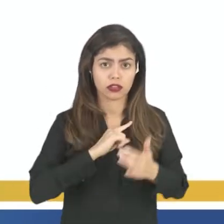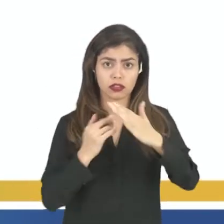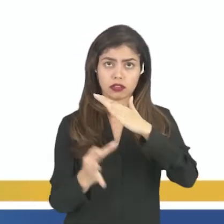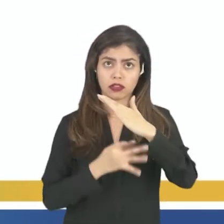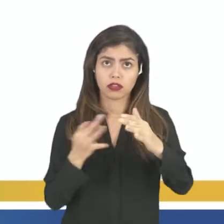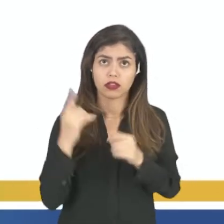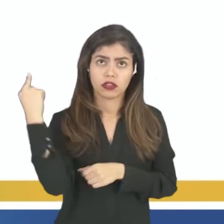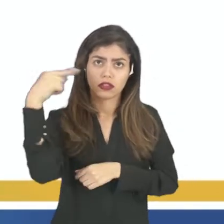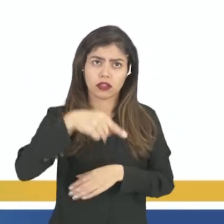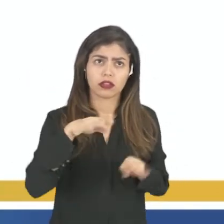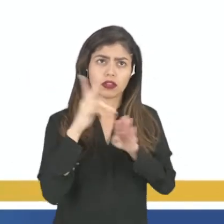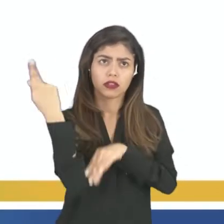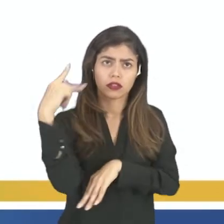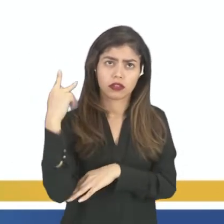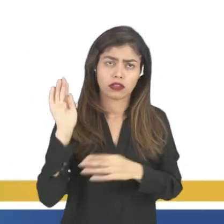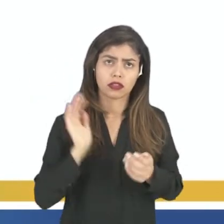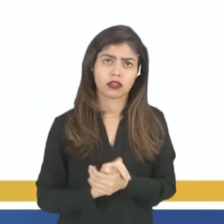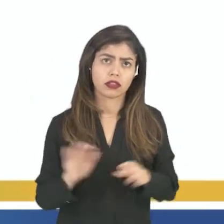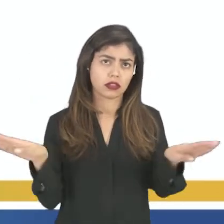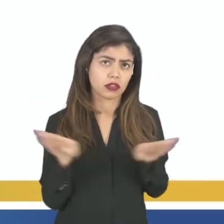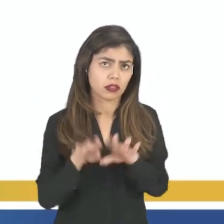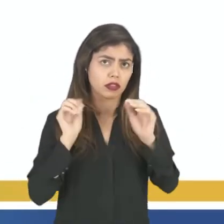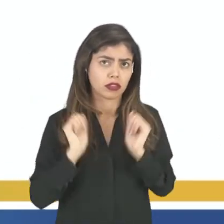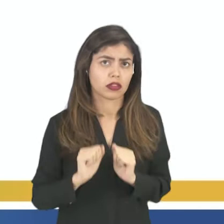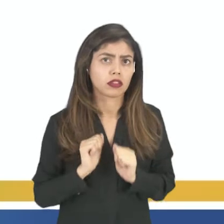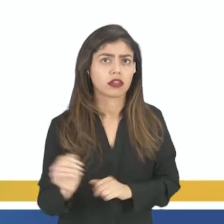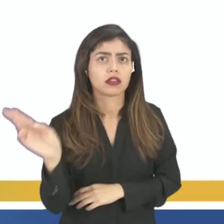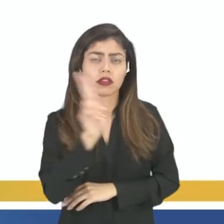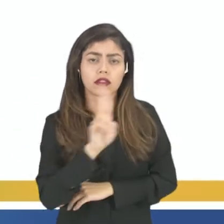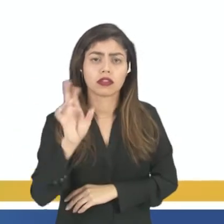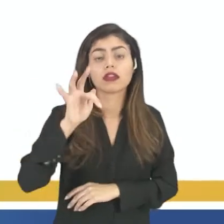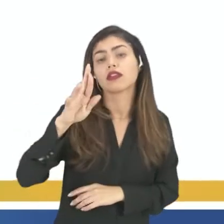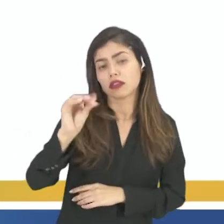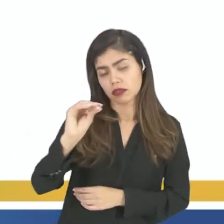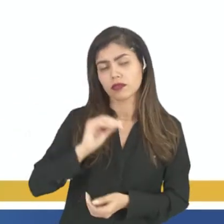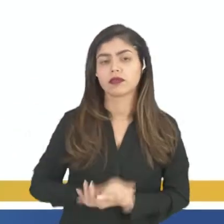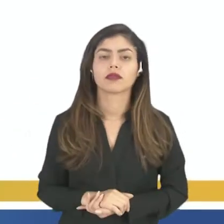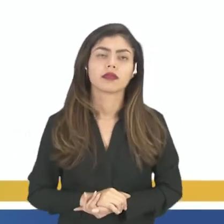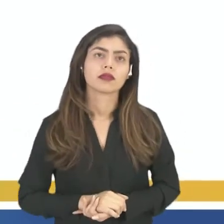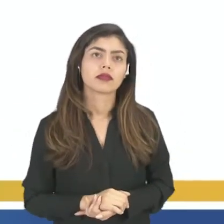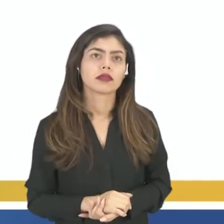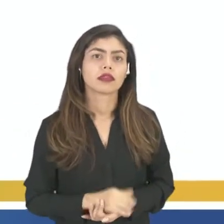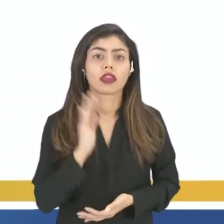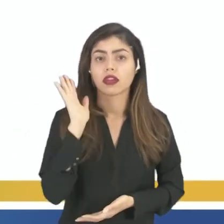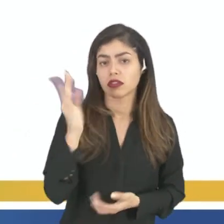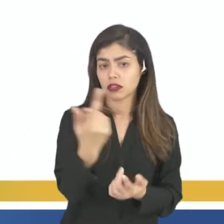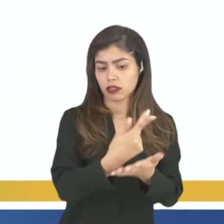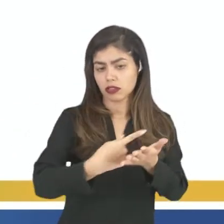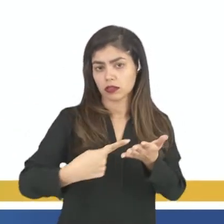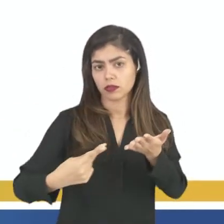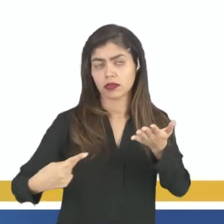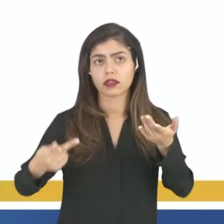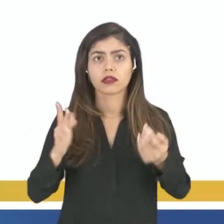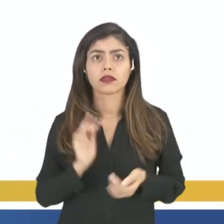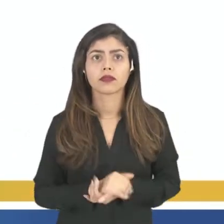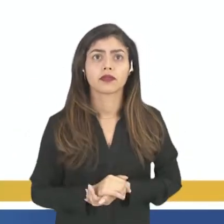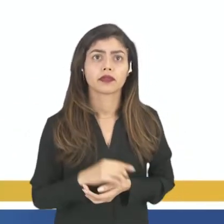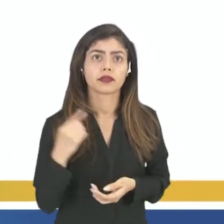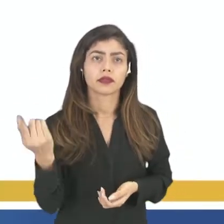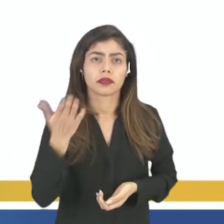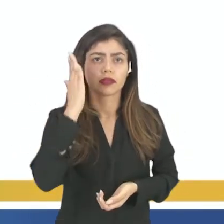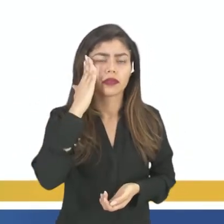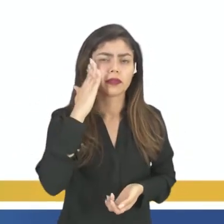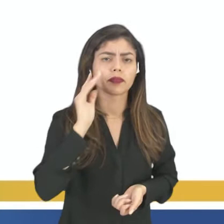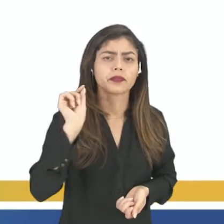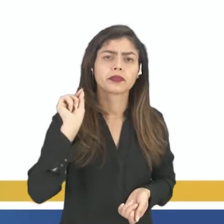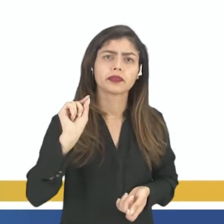de um determinado período e poderia também ser chamado de estilo. Já a poética, vamos entender o que é,